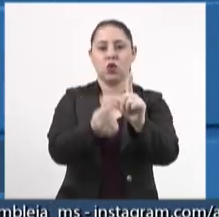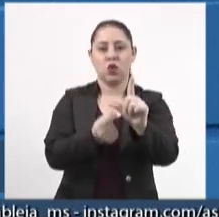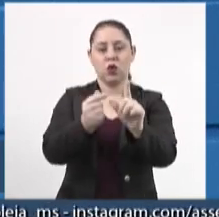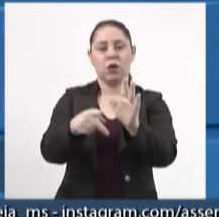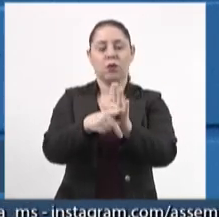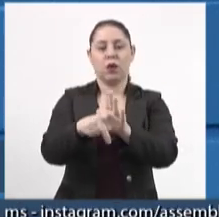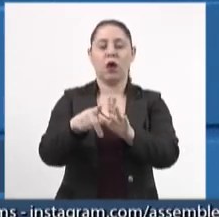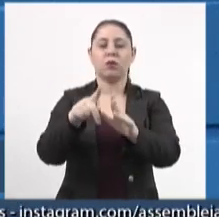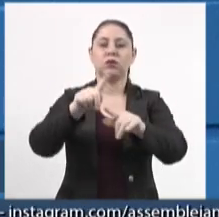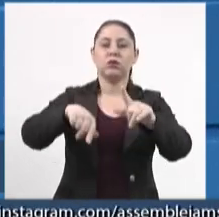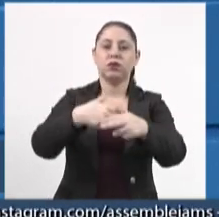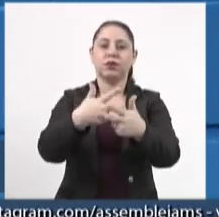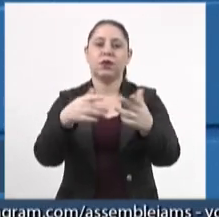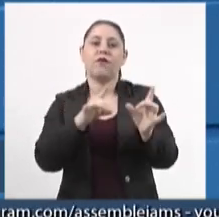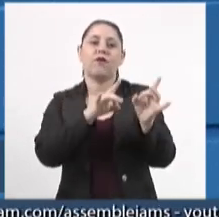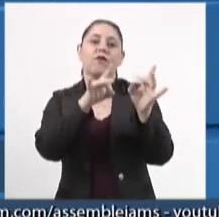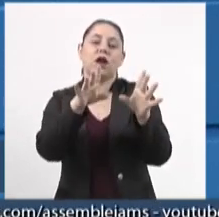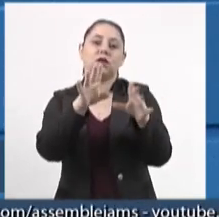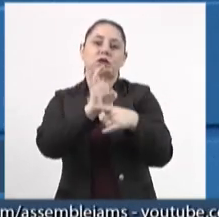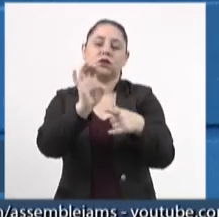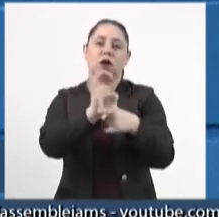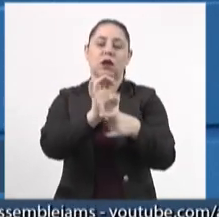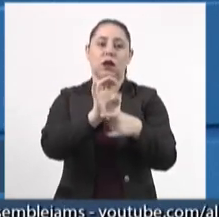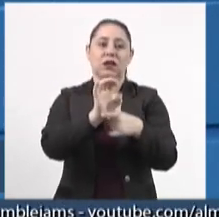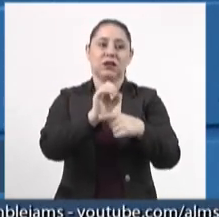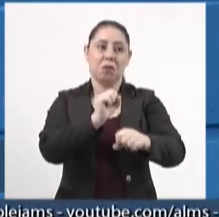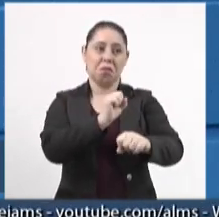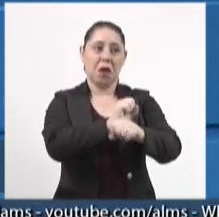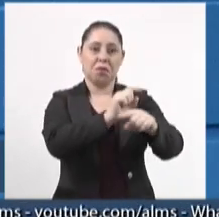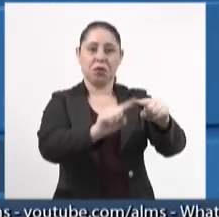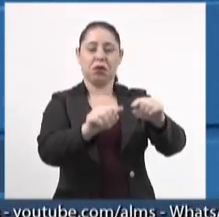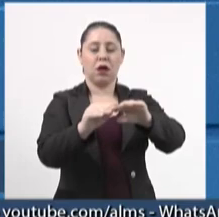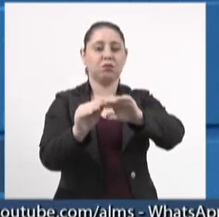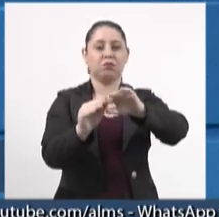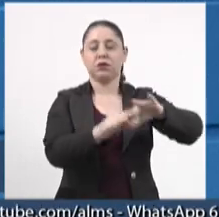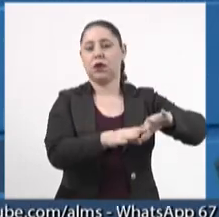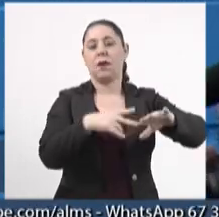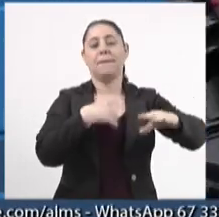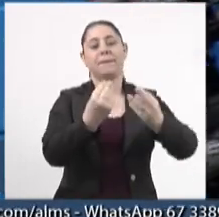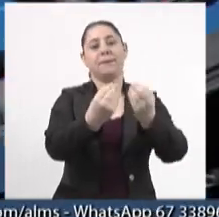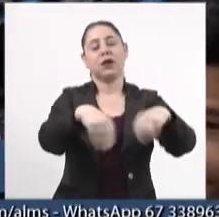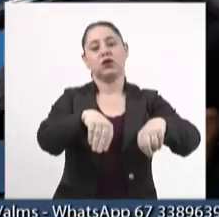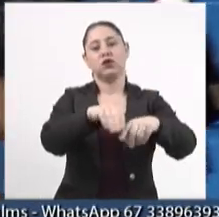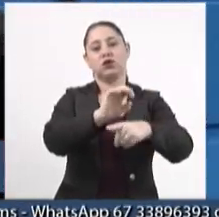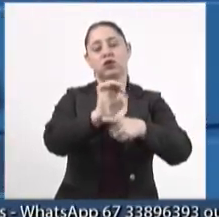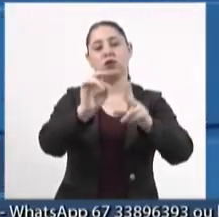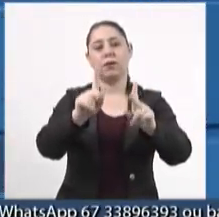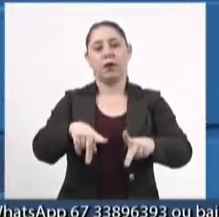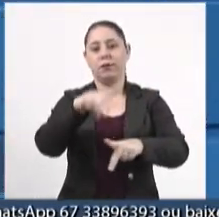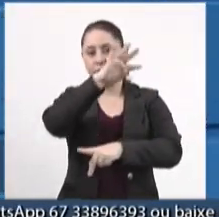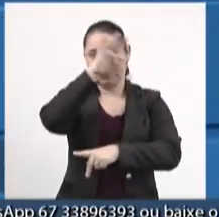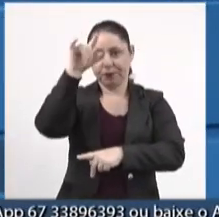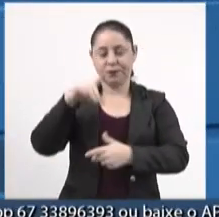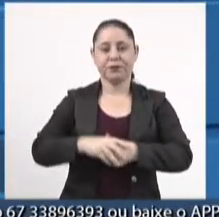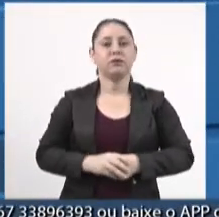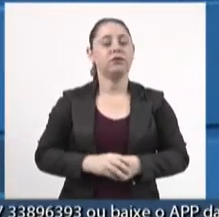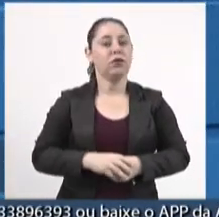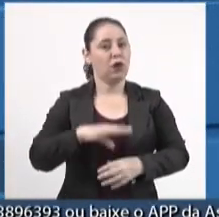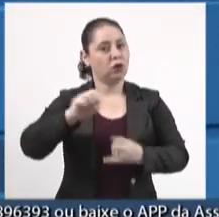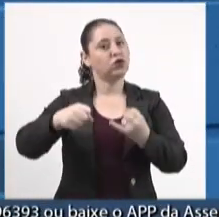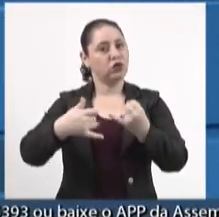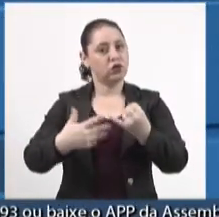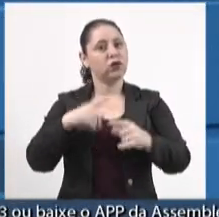logística de produtos do Estado, sendo que sua exclusão da concessão causa prejuízo à população do Mato Grosso do Sul, o que justifica a